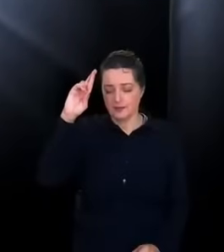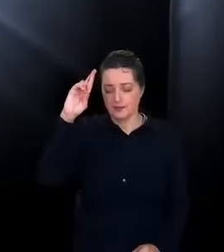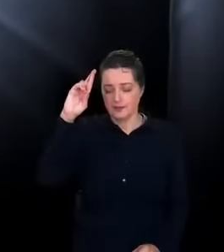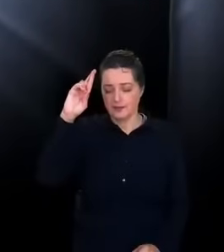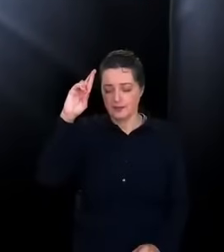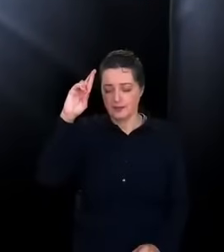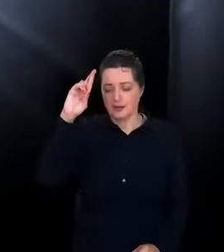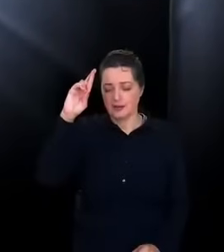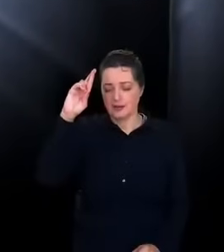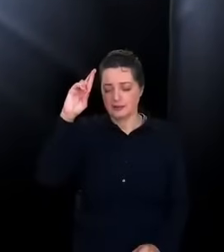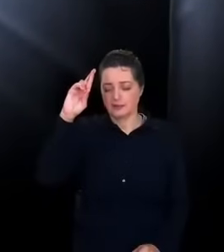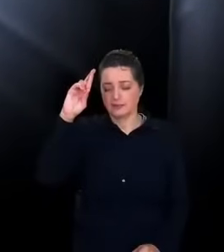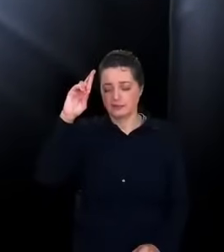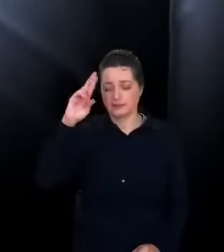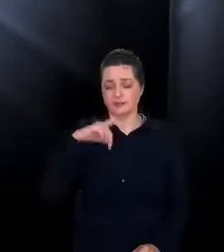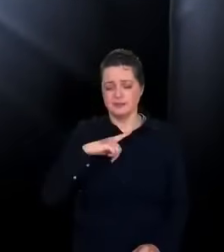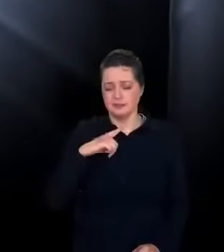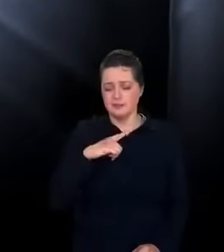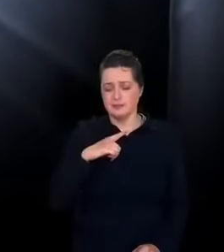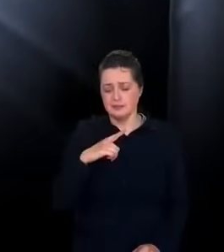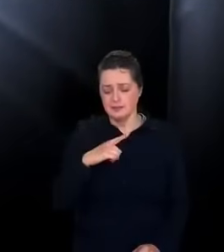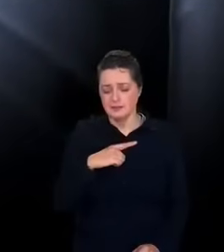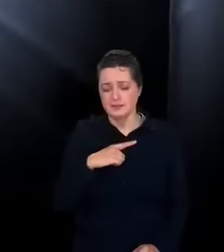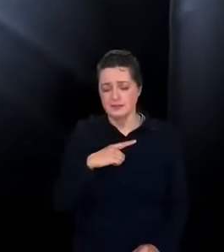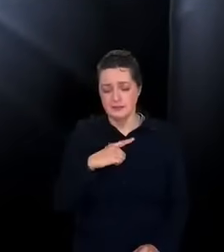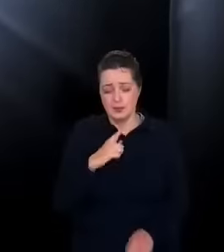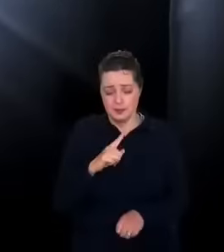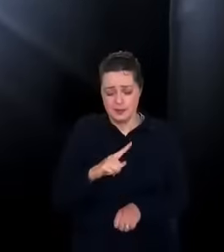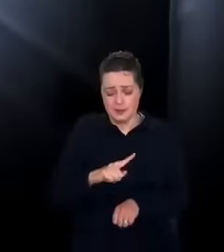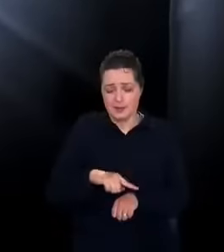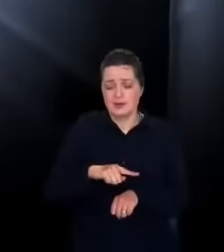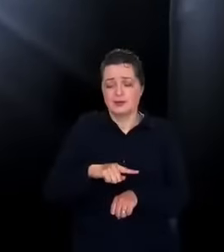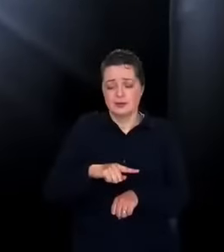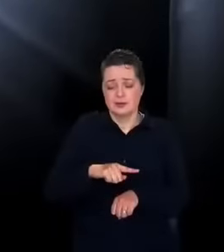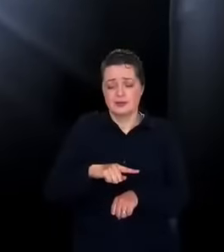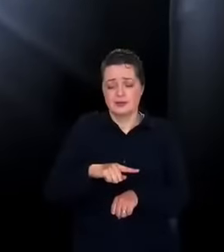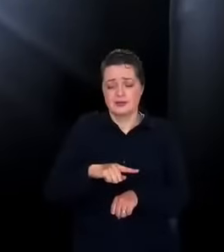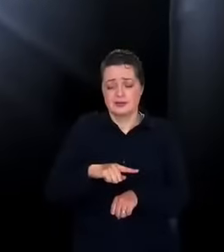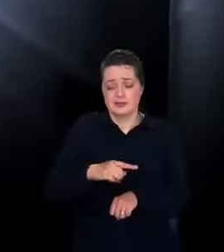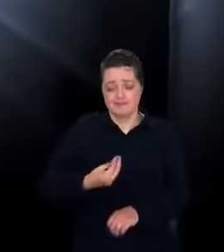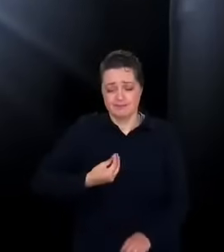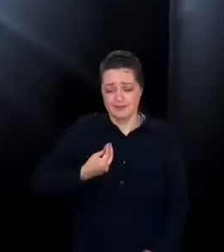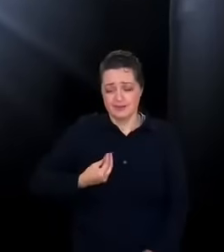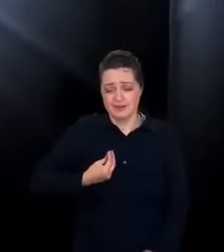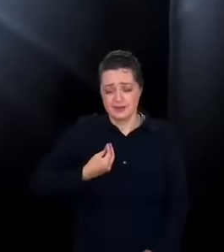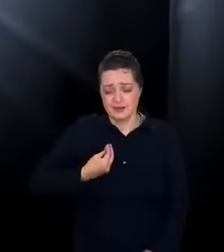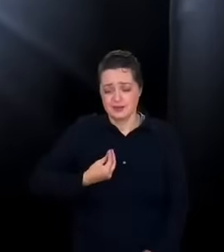Senhor, há momentos é verdade